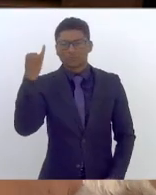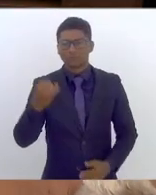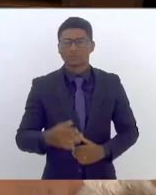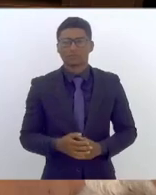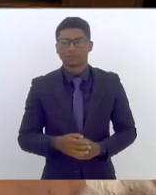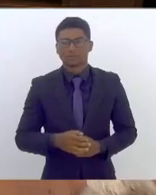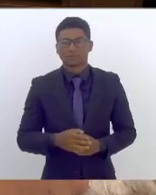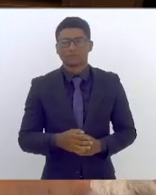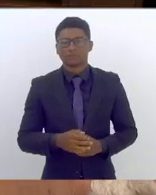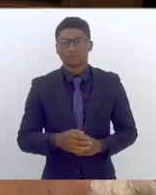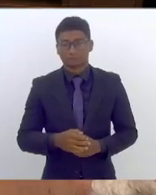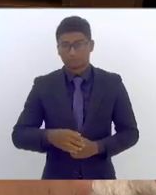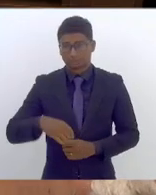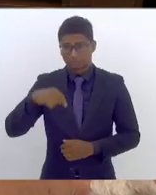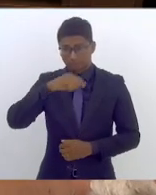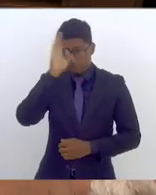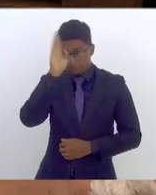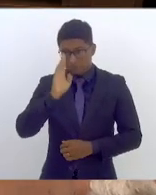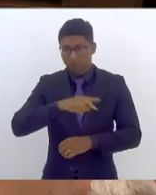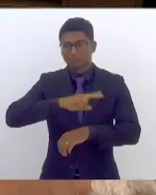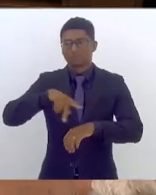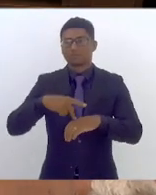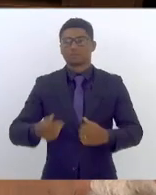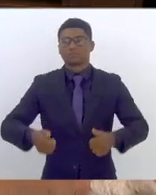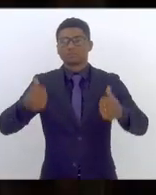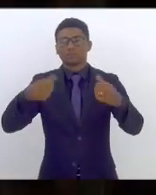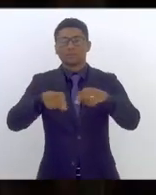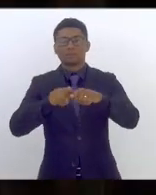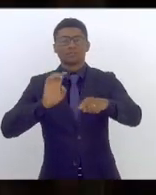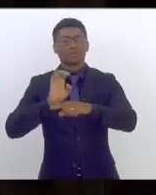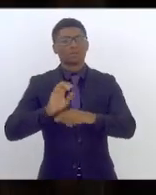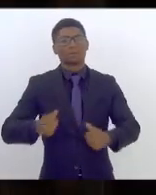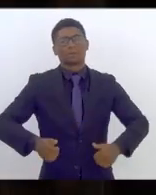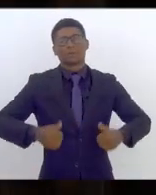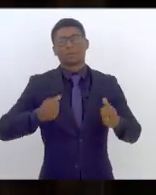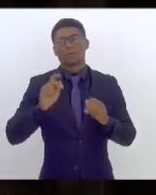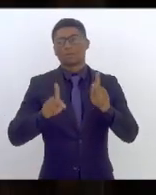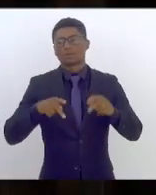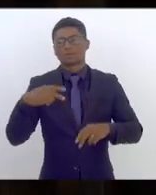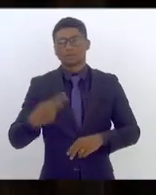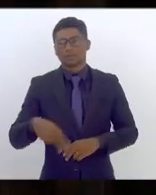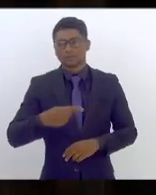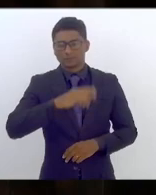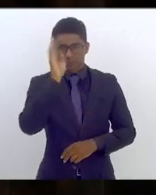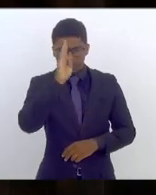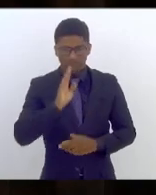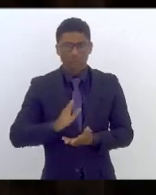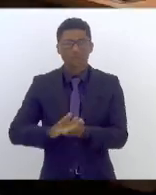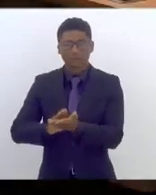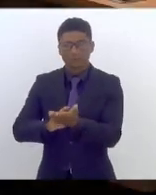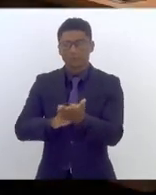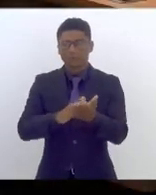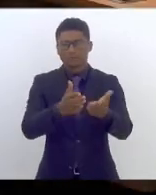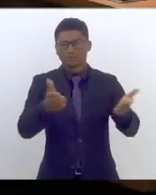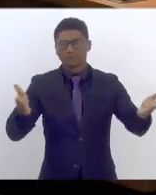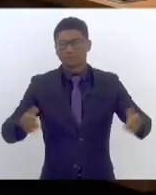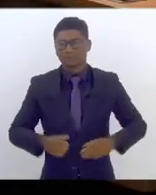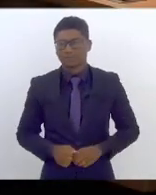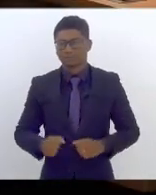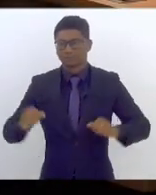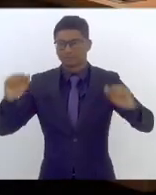de um país melhor de um estado melhor para toda a população do Brasil Parabéns para vocês